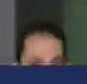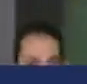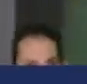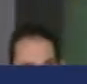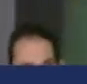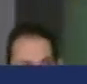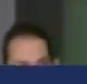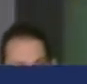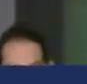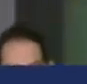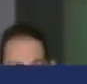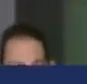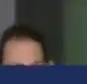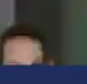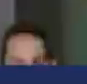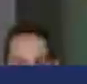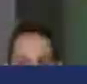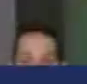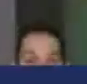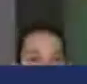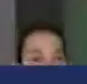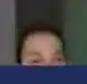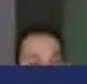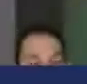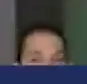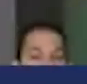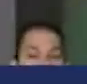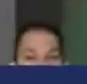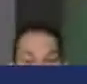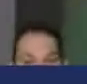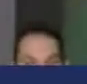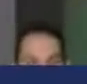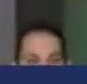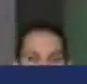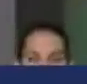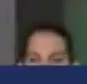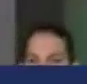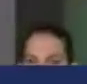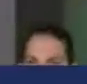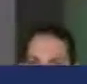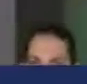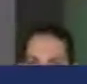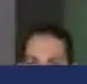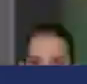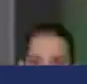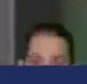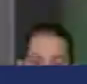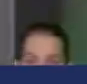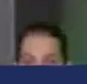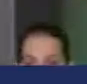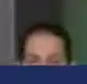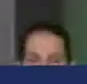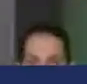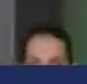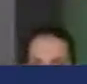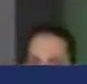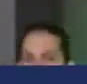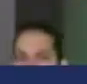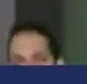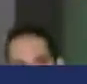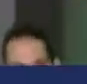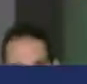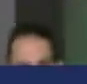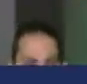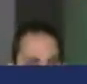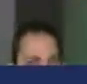que contribuem também que consomem os produtos das empresas japonesas que estão presentes no nosso dia-a-dia e que Sem dúvida nenhuma